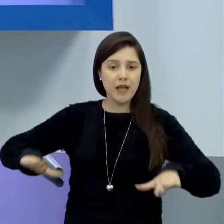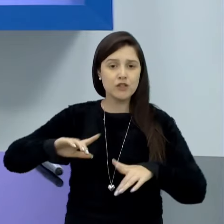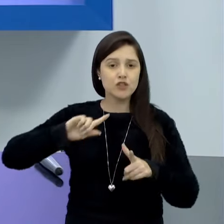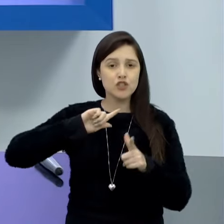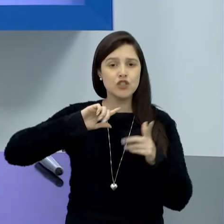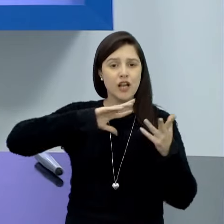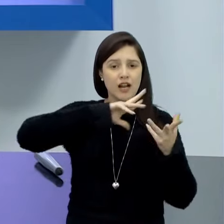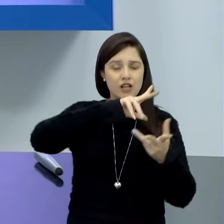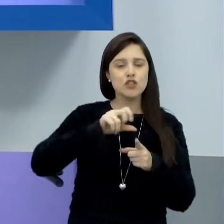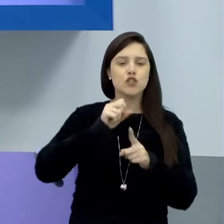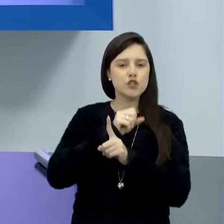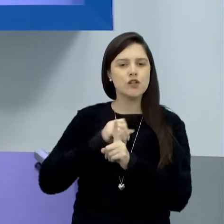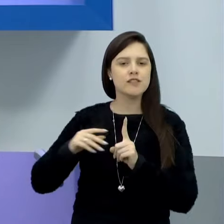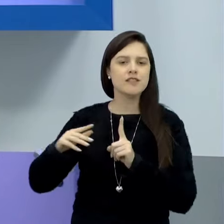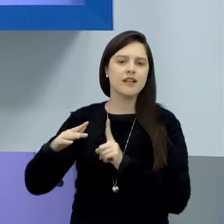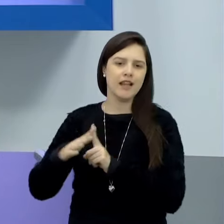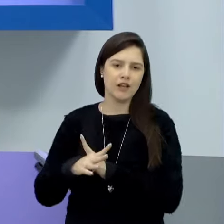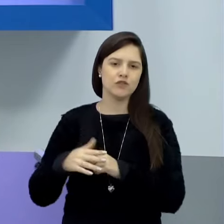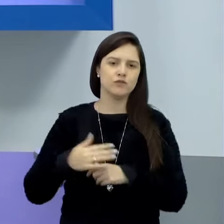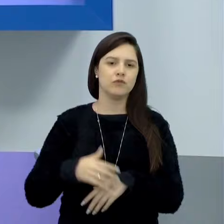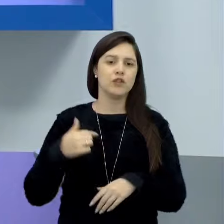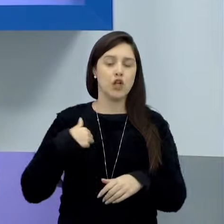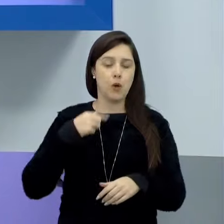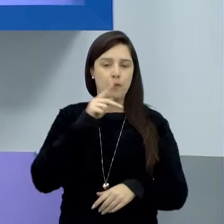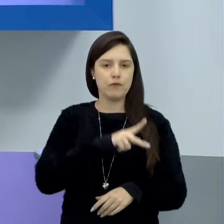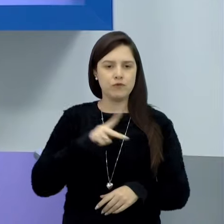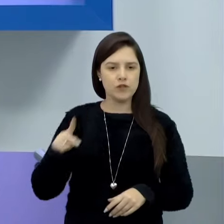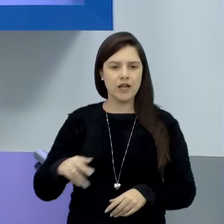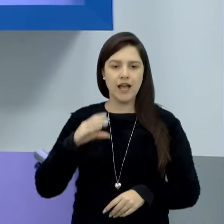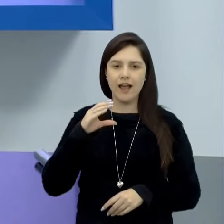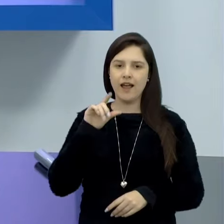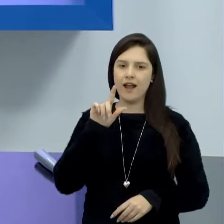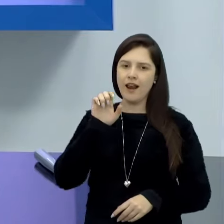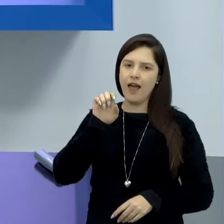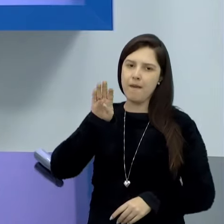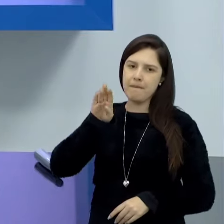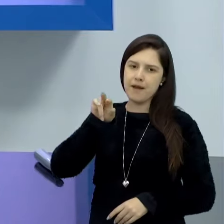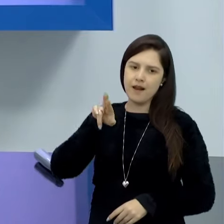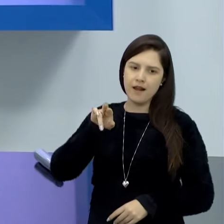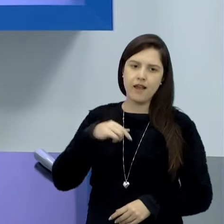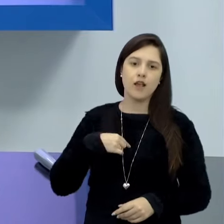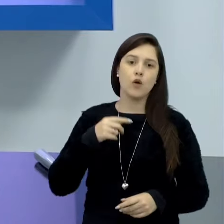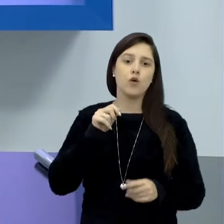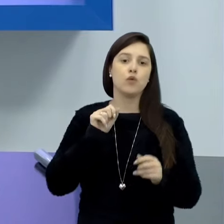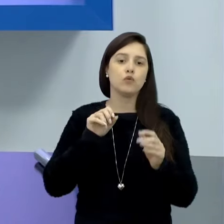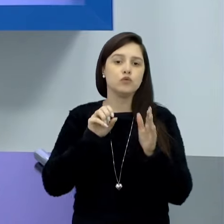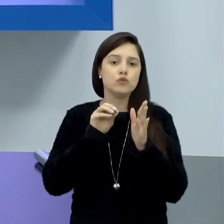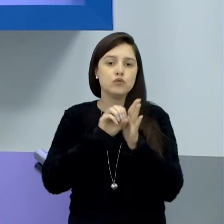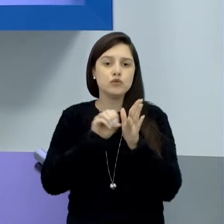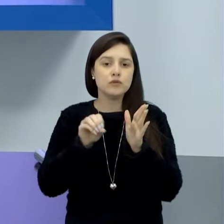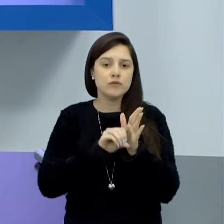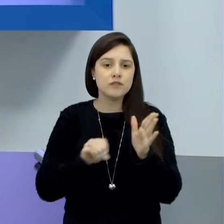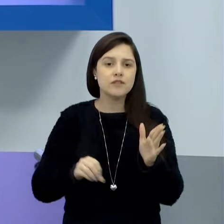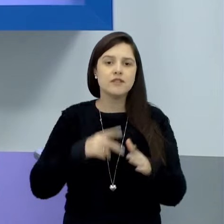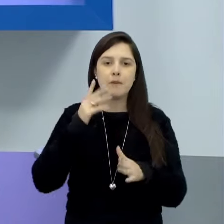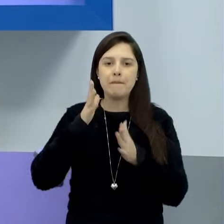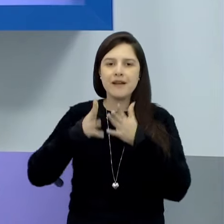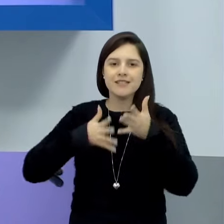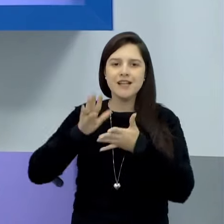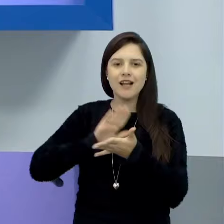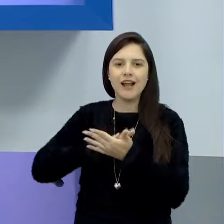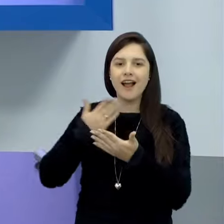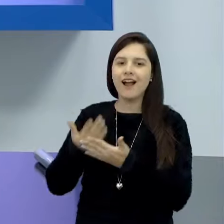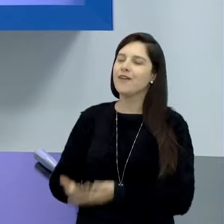e sociedade. Eu sou o professor Kleber Araújo e eu estou aqui hoje com o pessoal da Libras, que